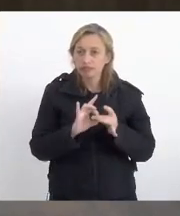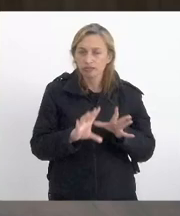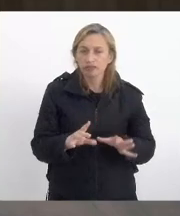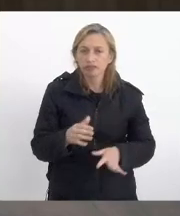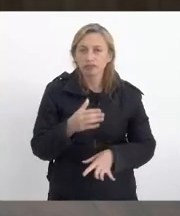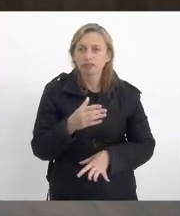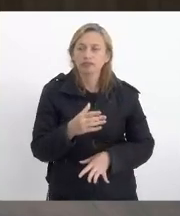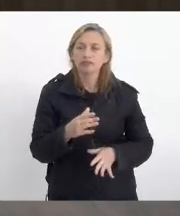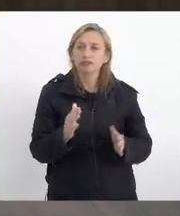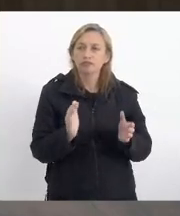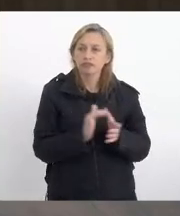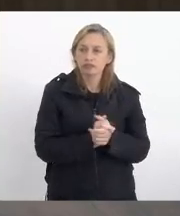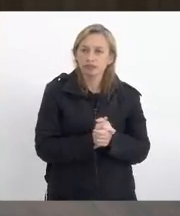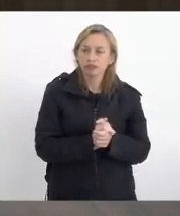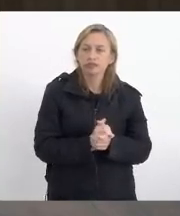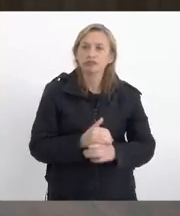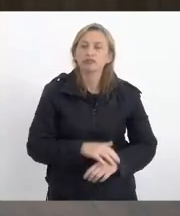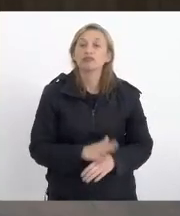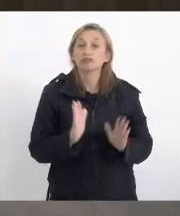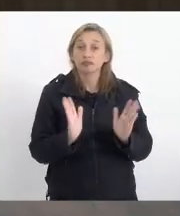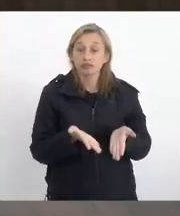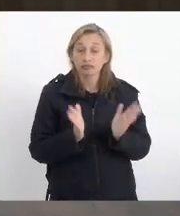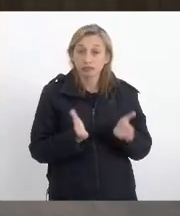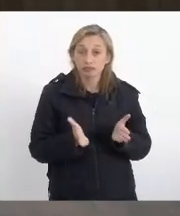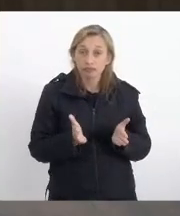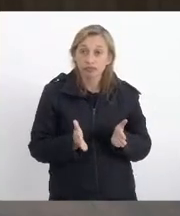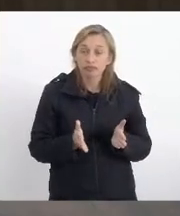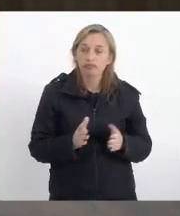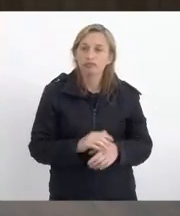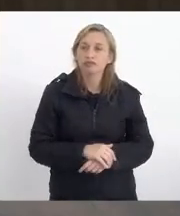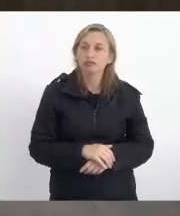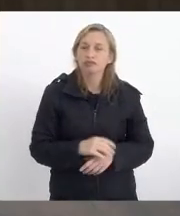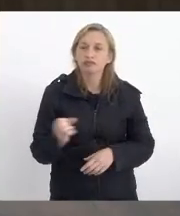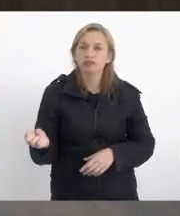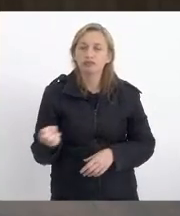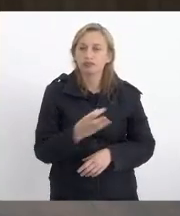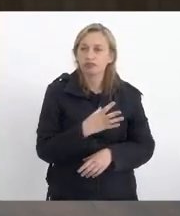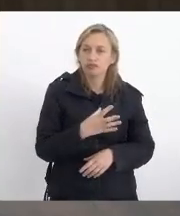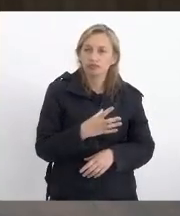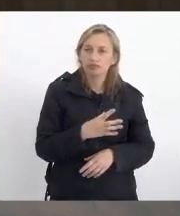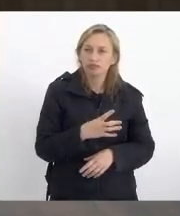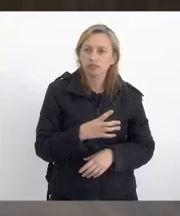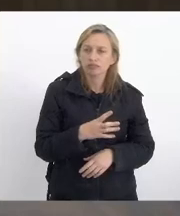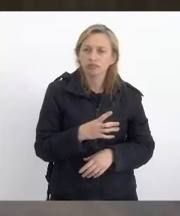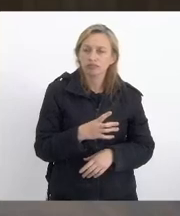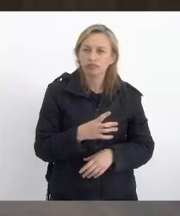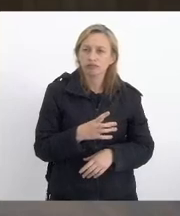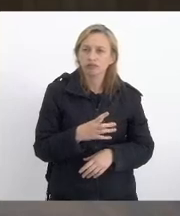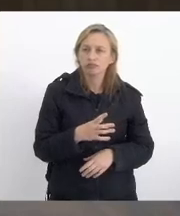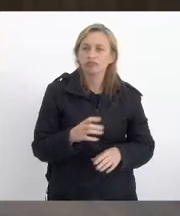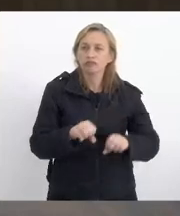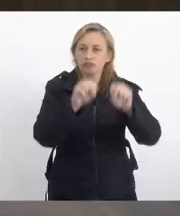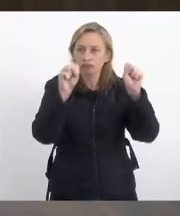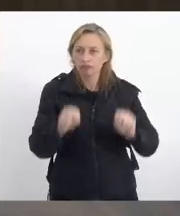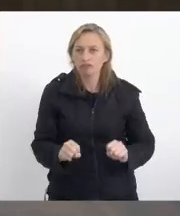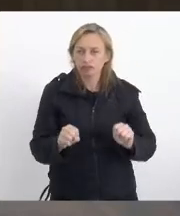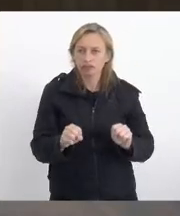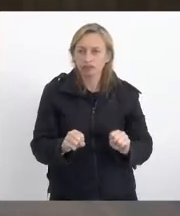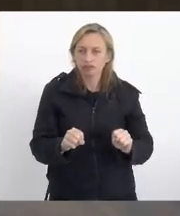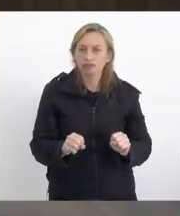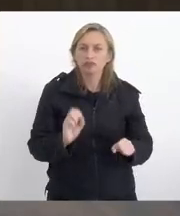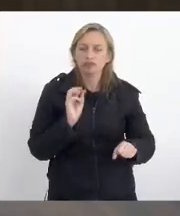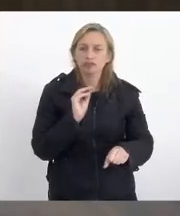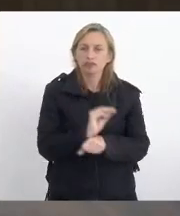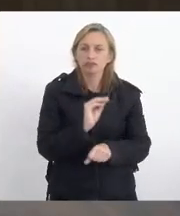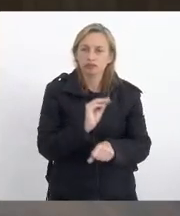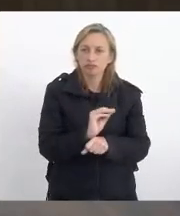falecido cônjuge. E agora, com a aplicação dessa atual desse atual sistema de